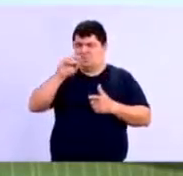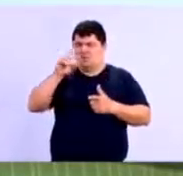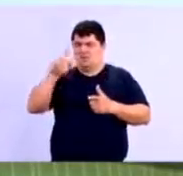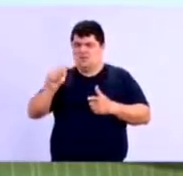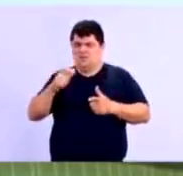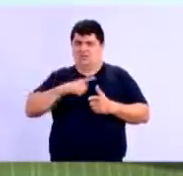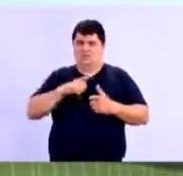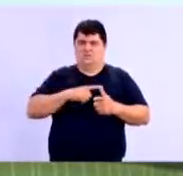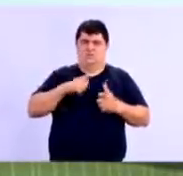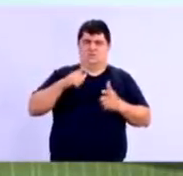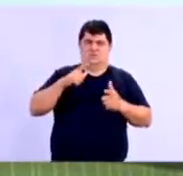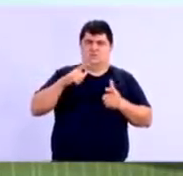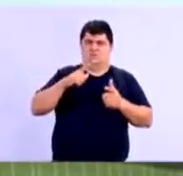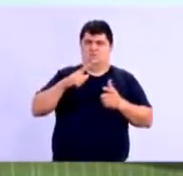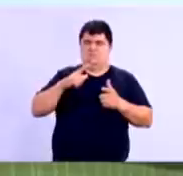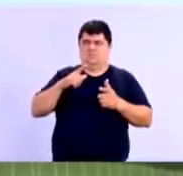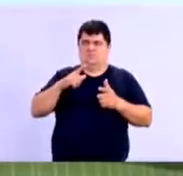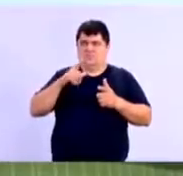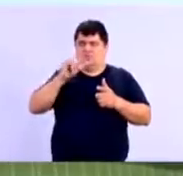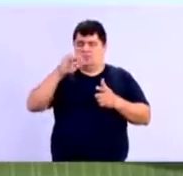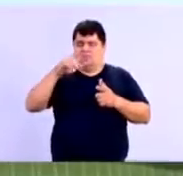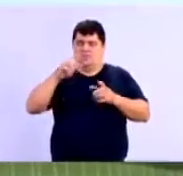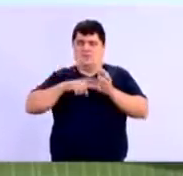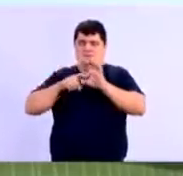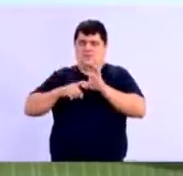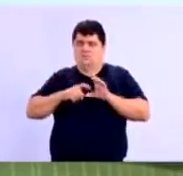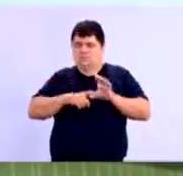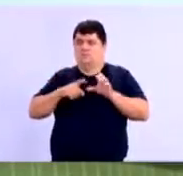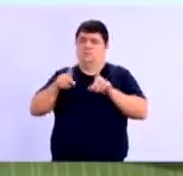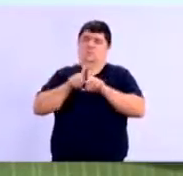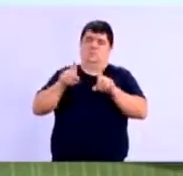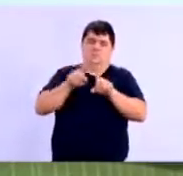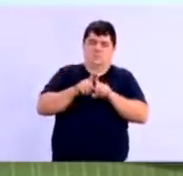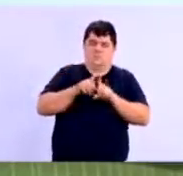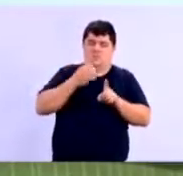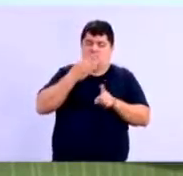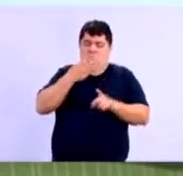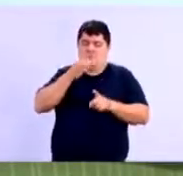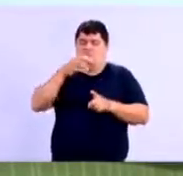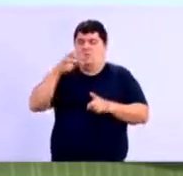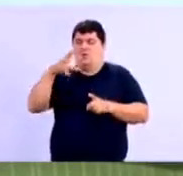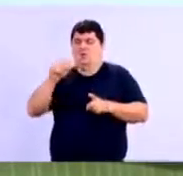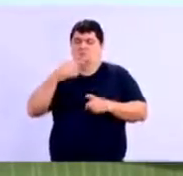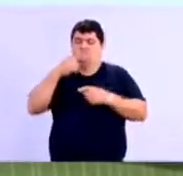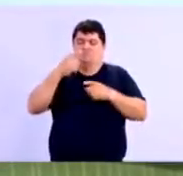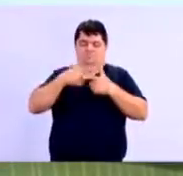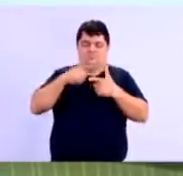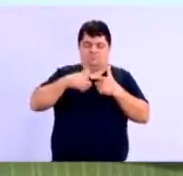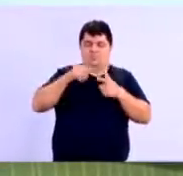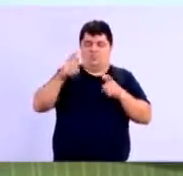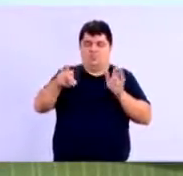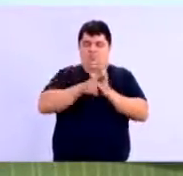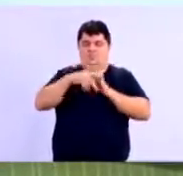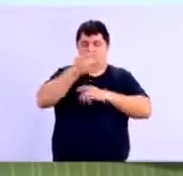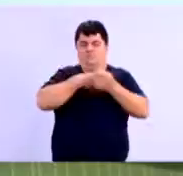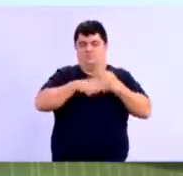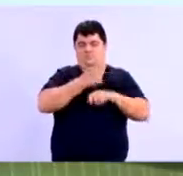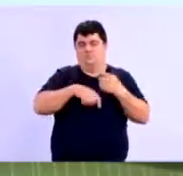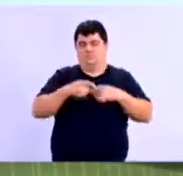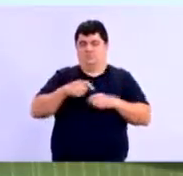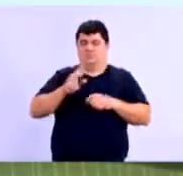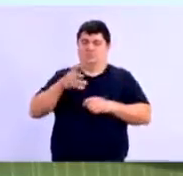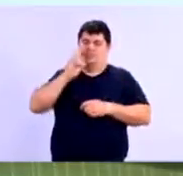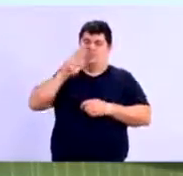mesmo tendo uma boa, de liquidez e endividamento, mesmo tendo uma boa margem, aí o problema normalmente é administrativo. A gente cansa de